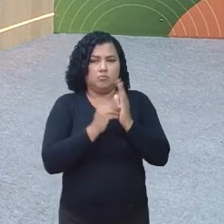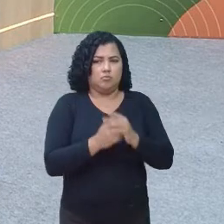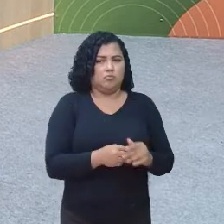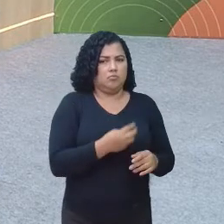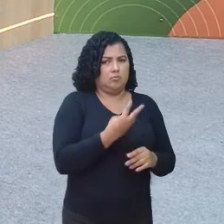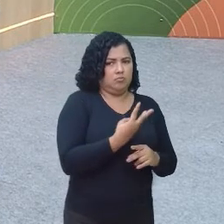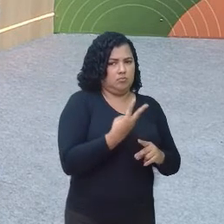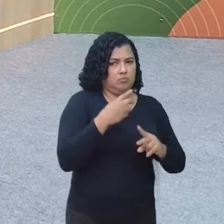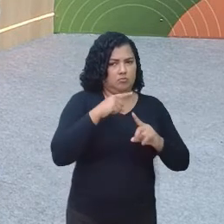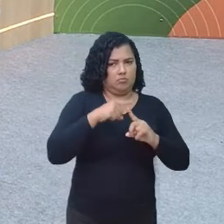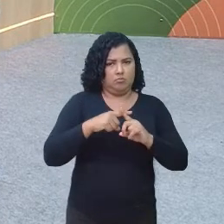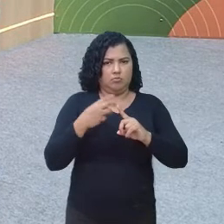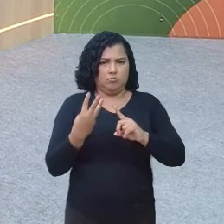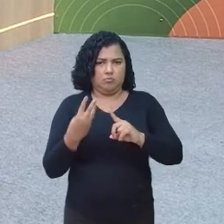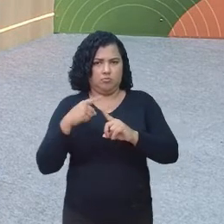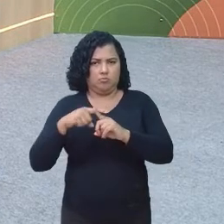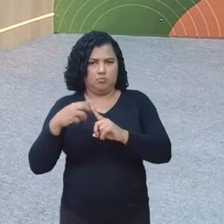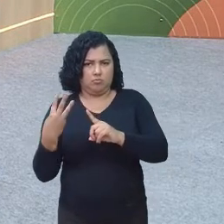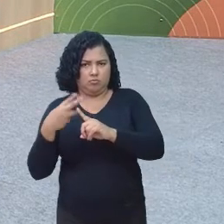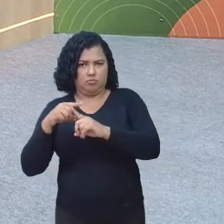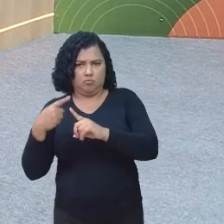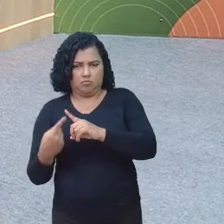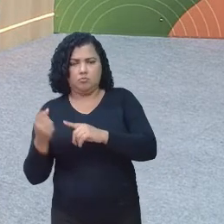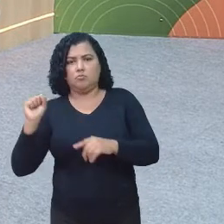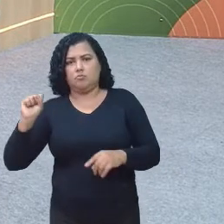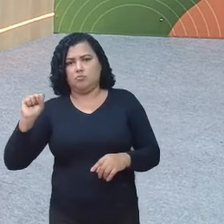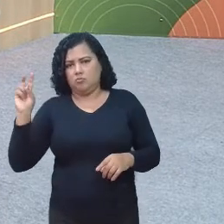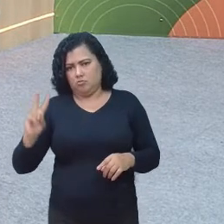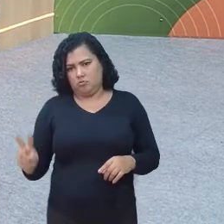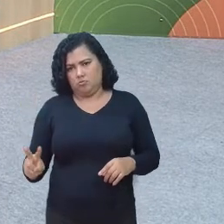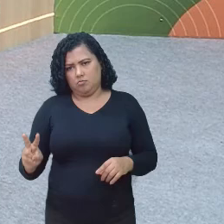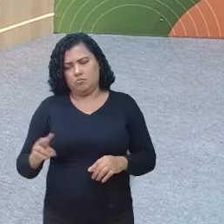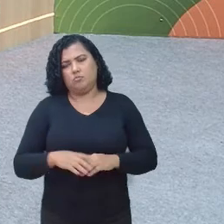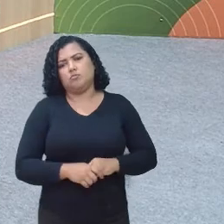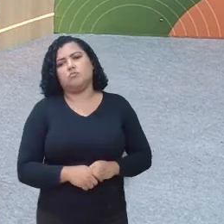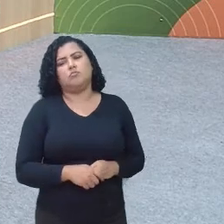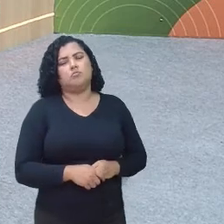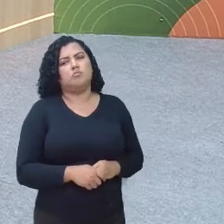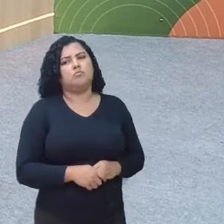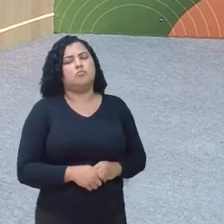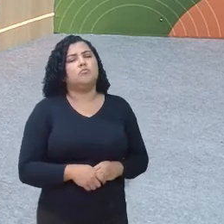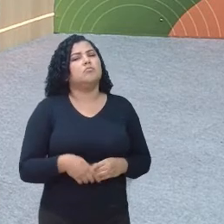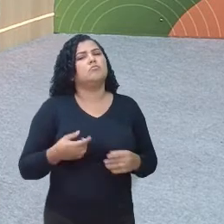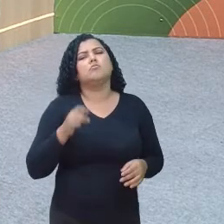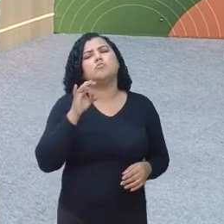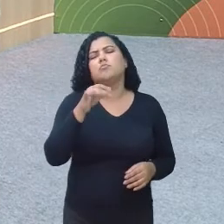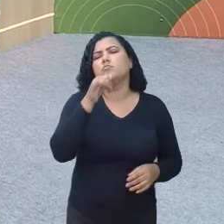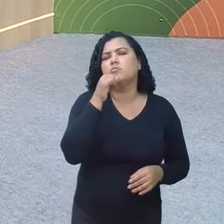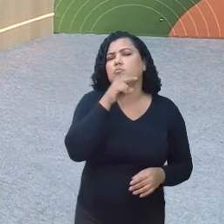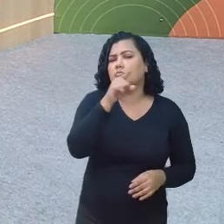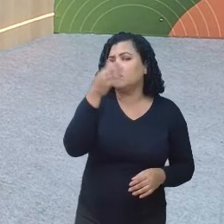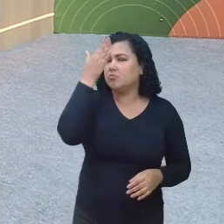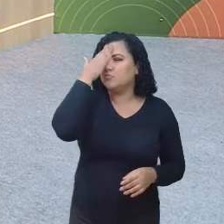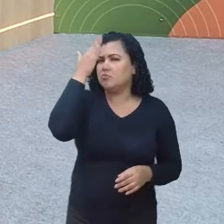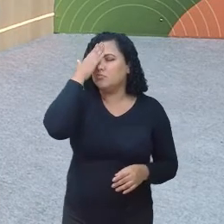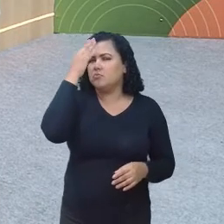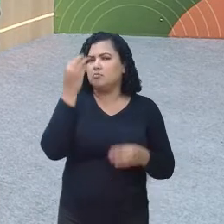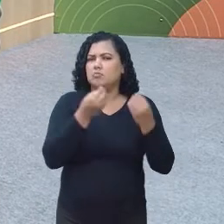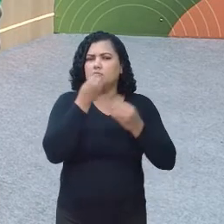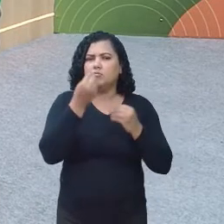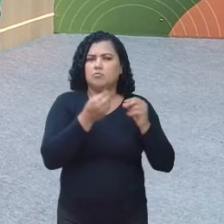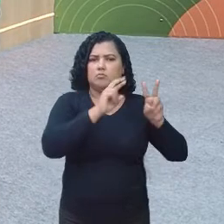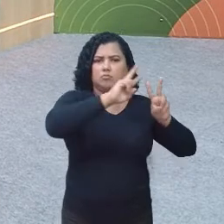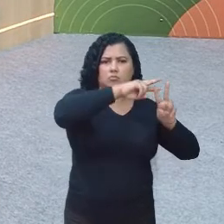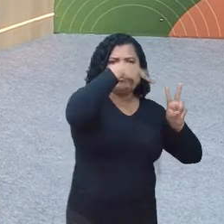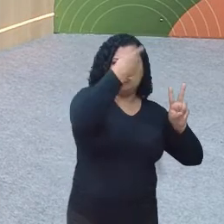você observando a forma de radiciação, eu diria que é um excelente primeiro exemplo para você compreender essa ida e